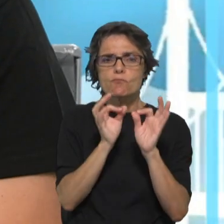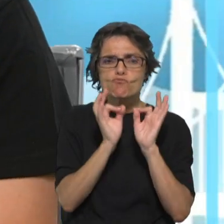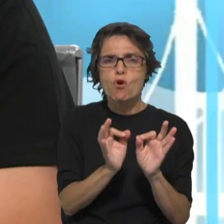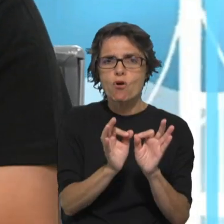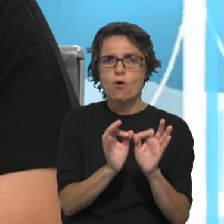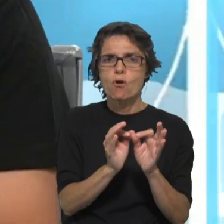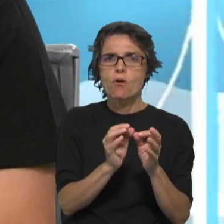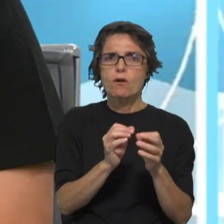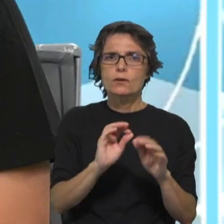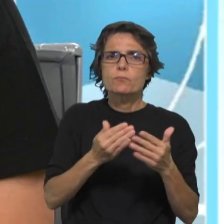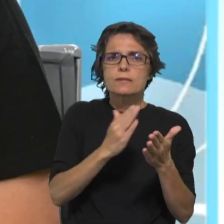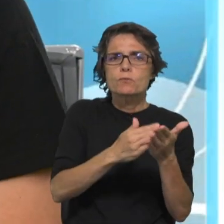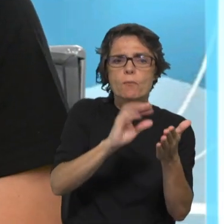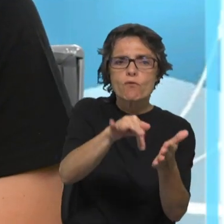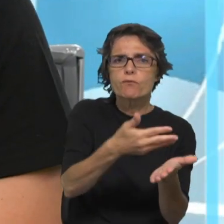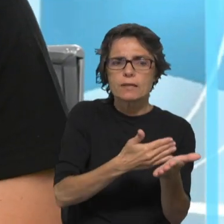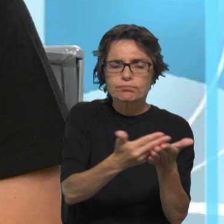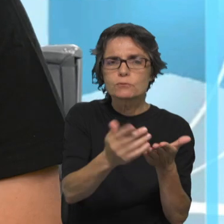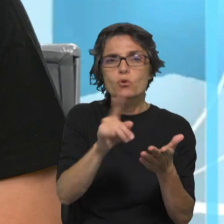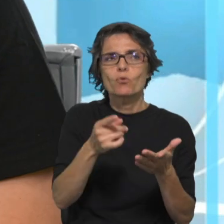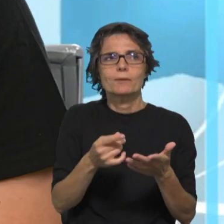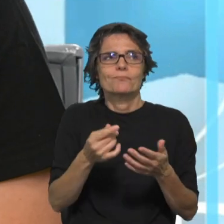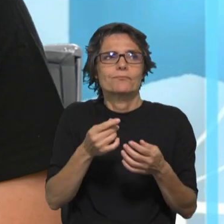Não em assim, coisinhas que